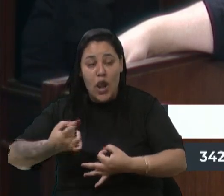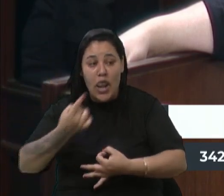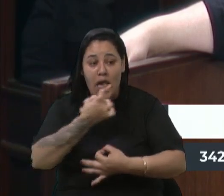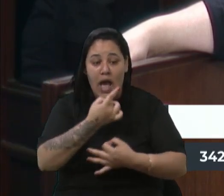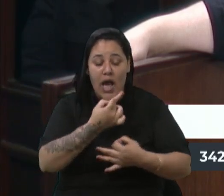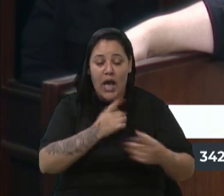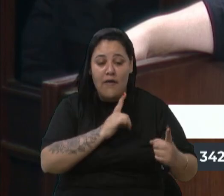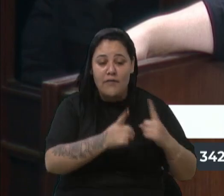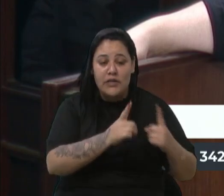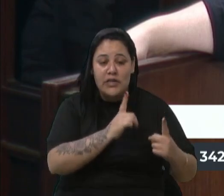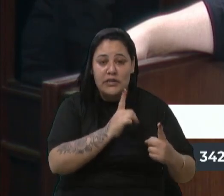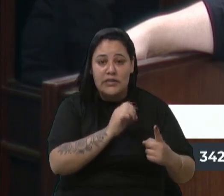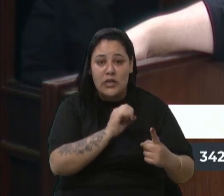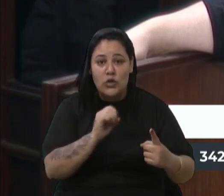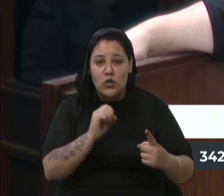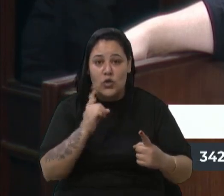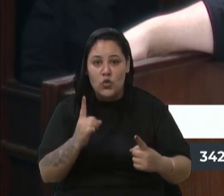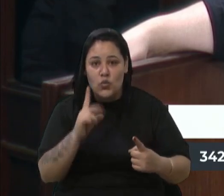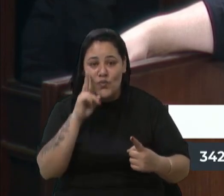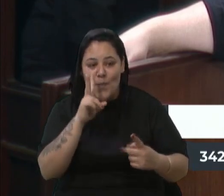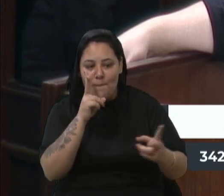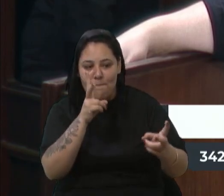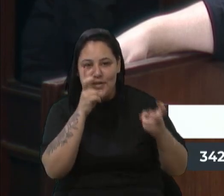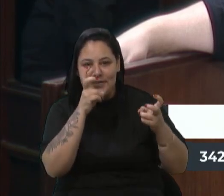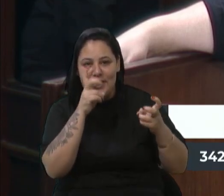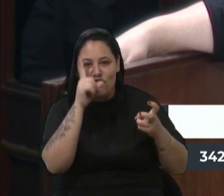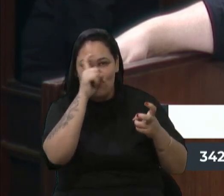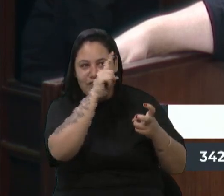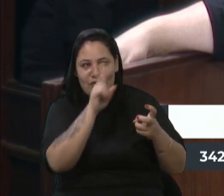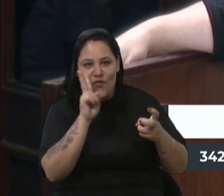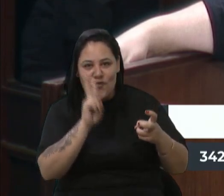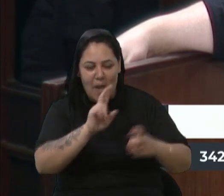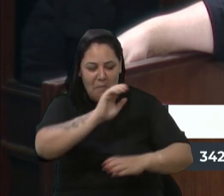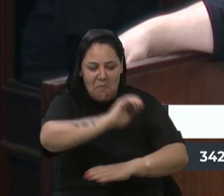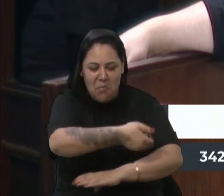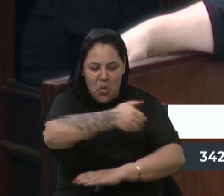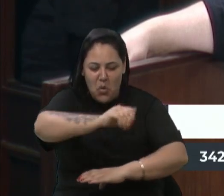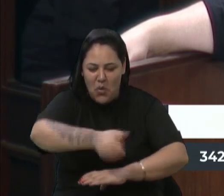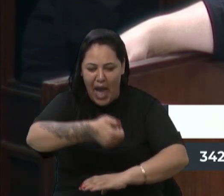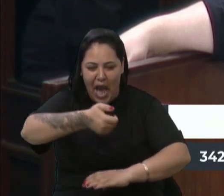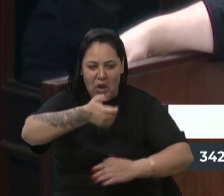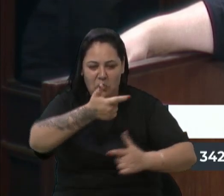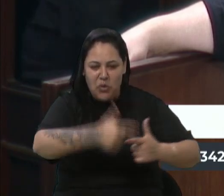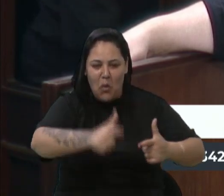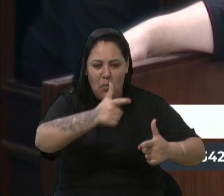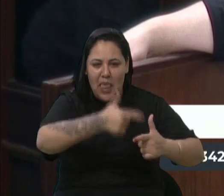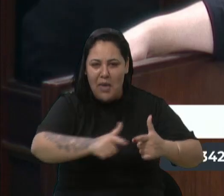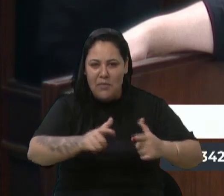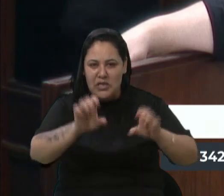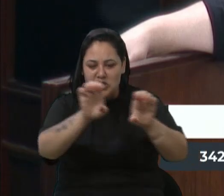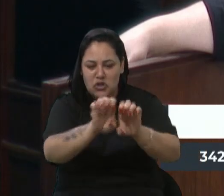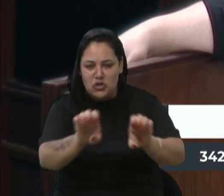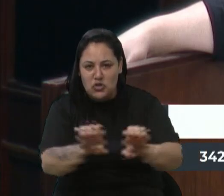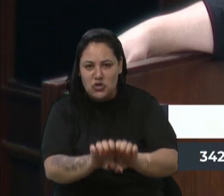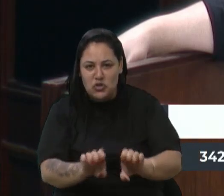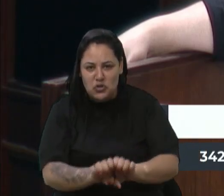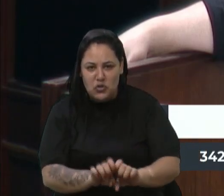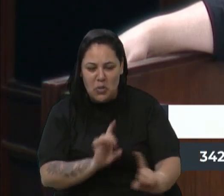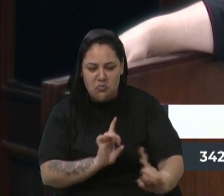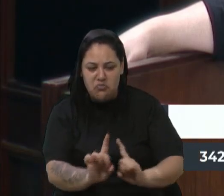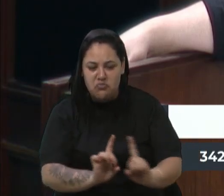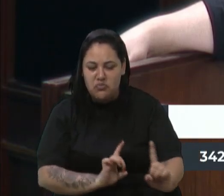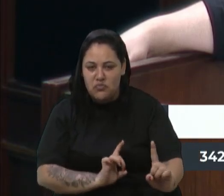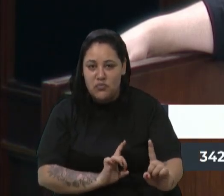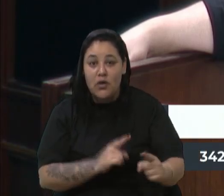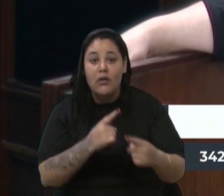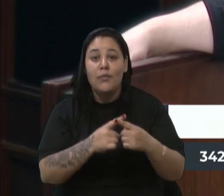é preservadíssima. Muito raro vocês vão ver a 101 tendo problemas na questão do asfalto. Por